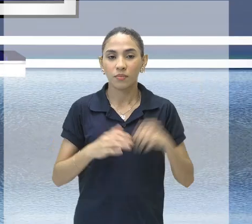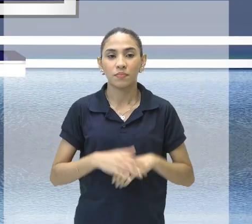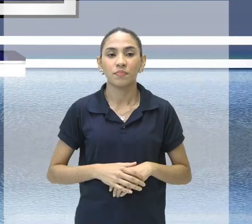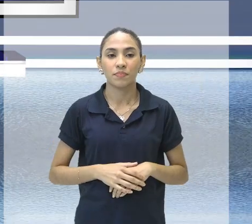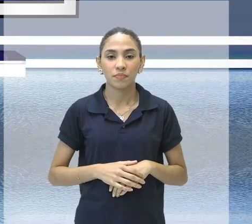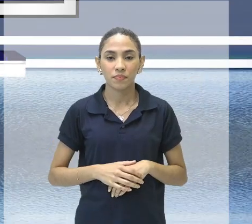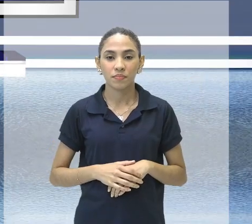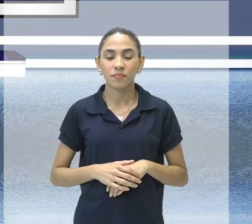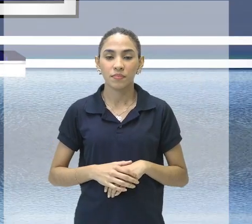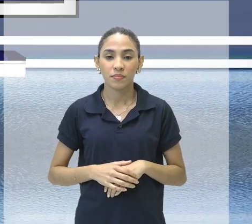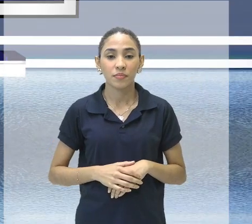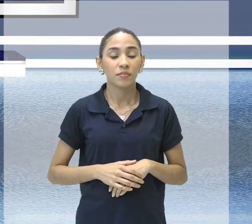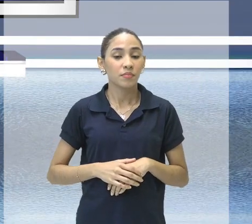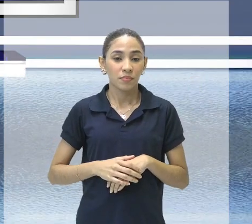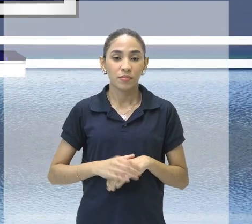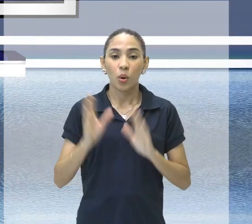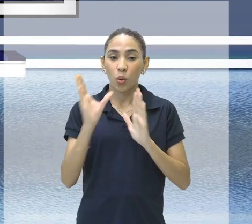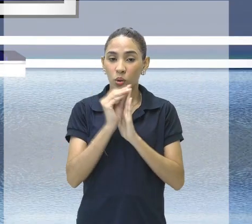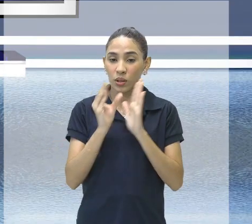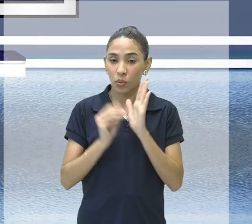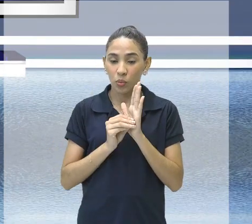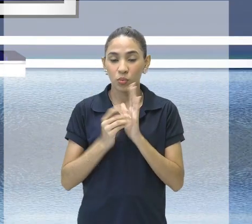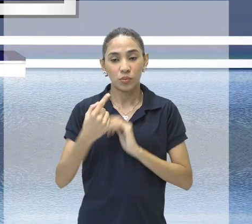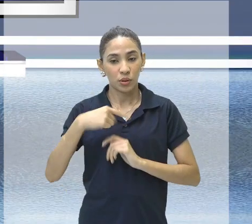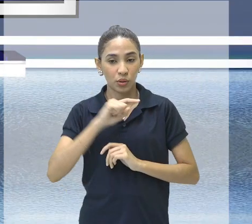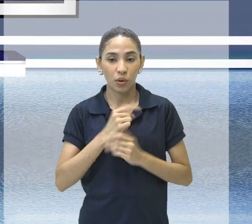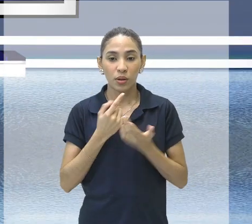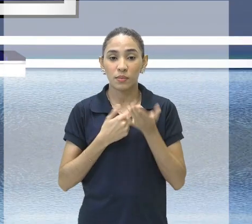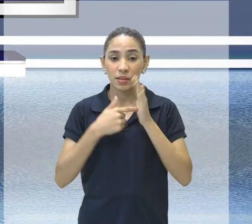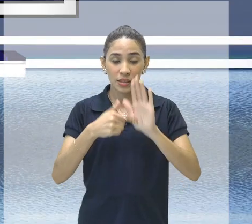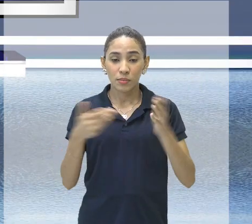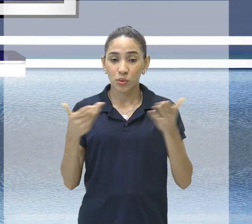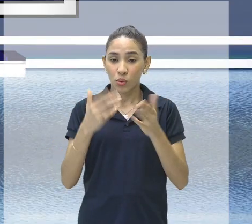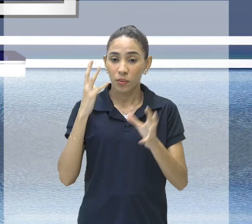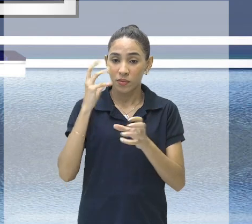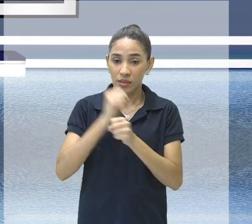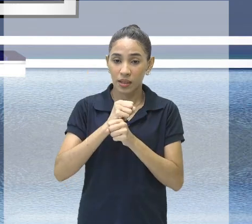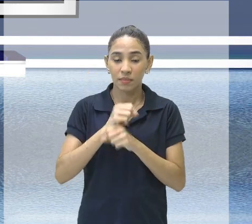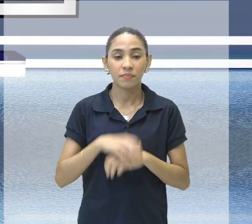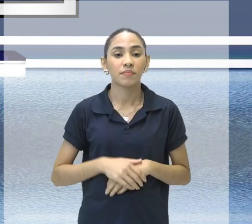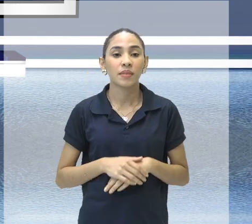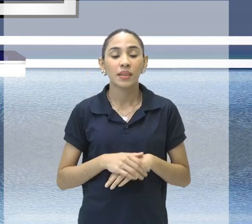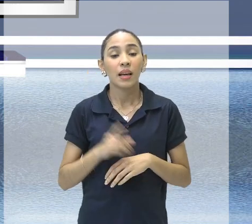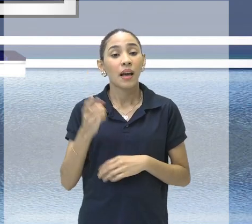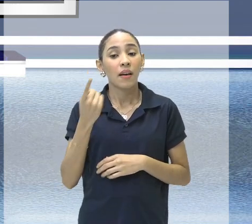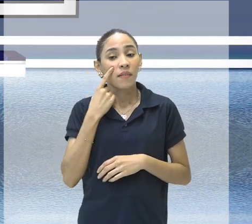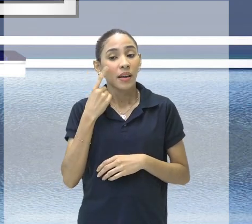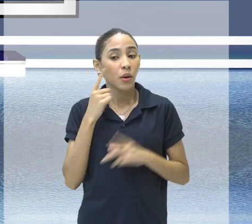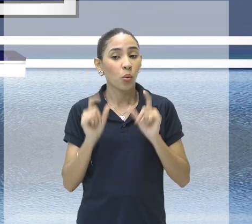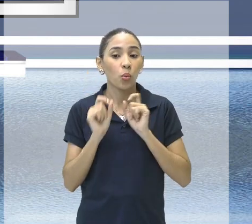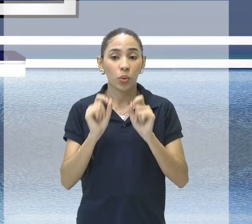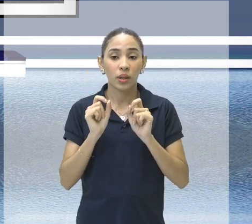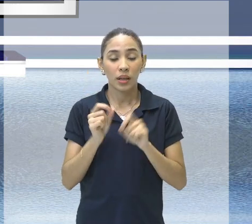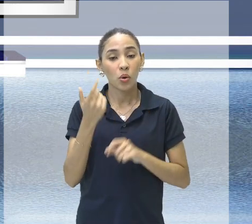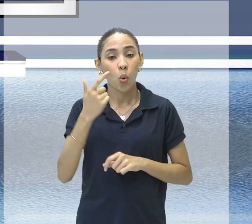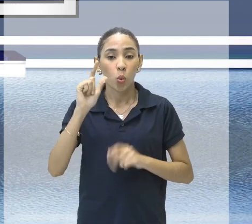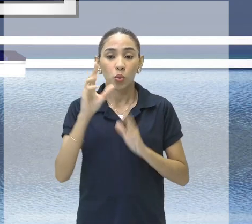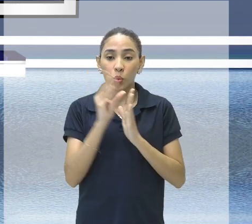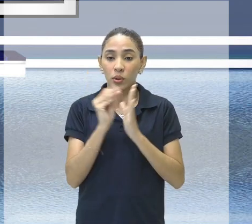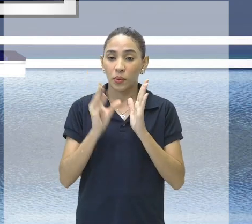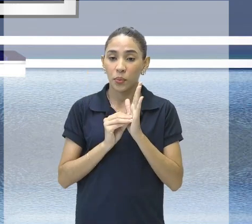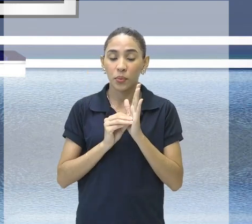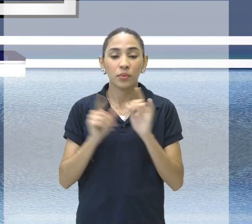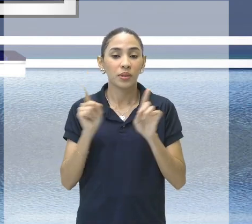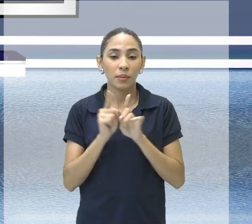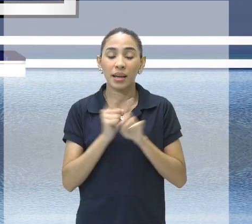aí um dos primeiros conteúdos que nós trouxemos para revisar. Nós vamos ver agora também outro conteúdo,